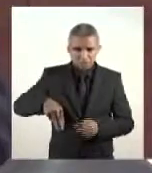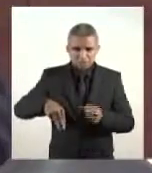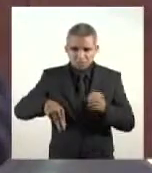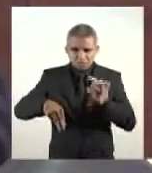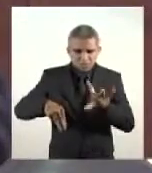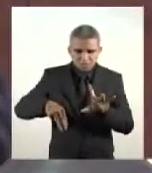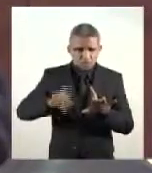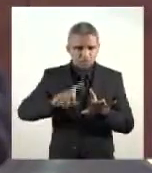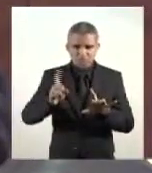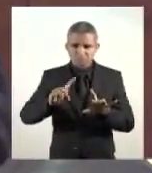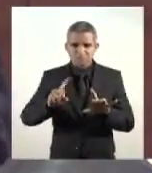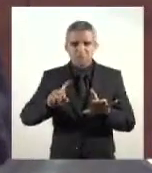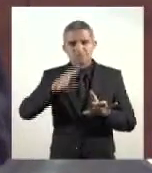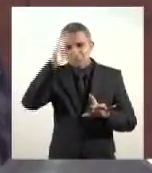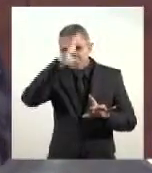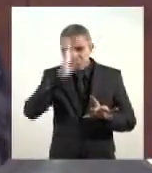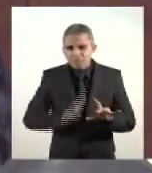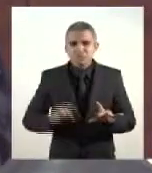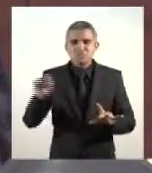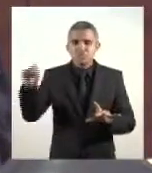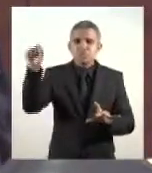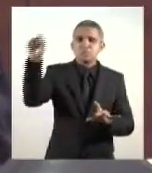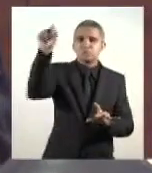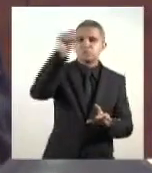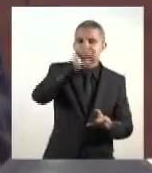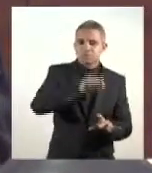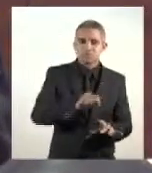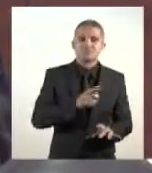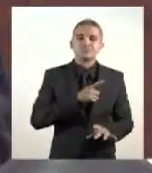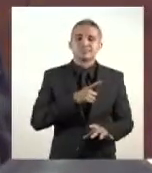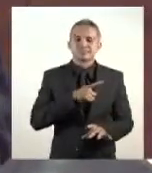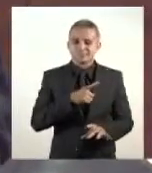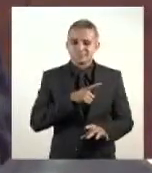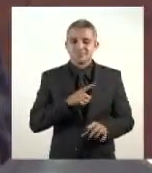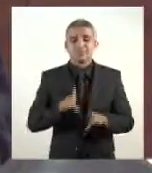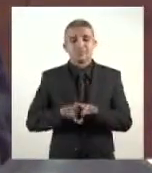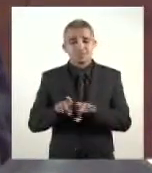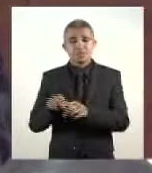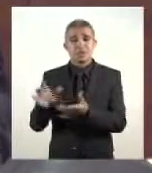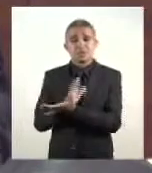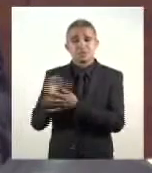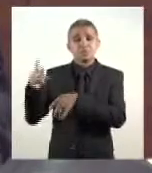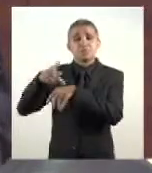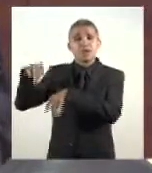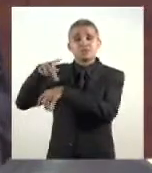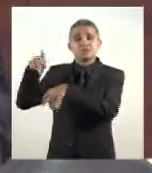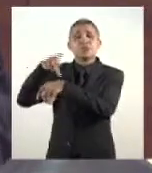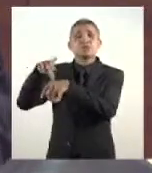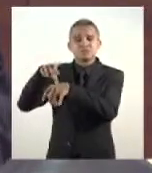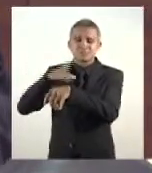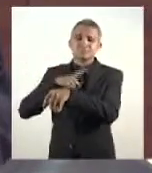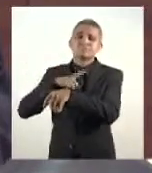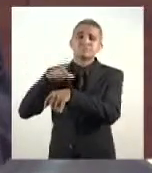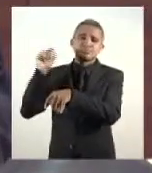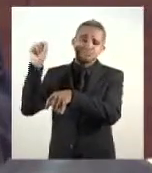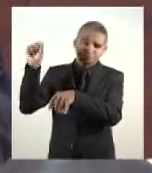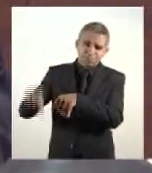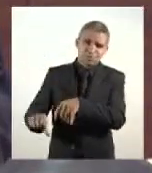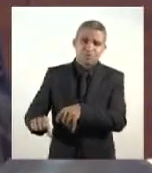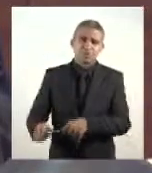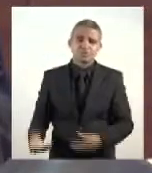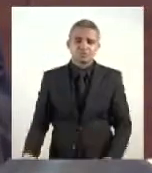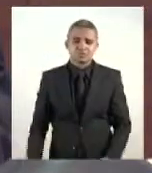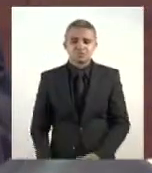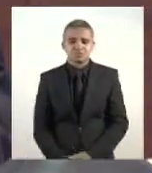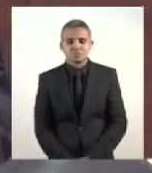Brasil e, pior ainda, em alguns outros países, as coisas são bem piores. Então,